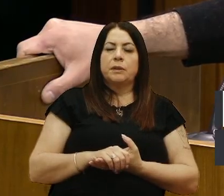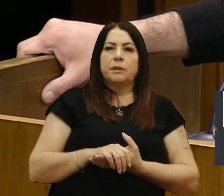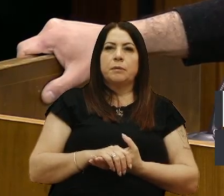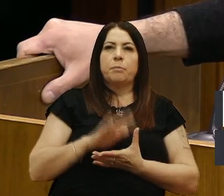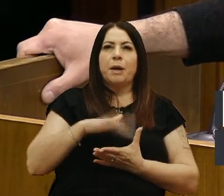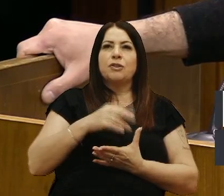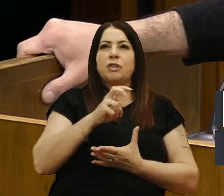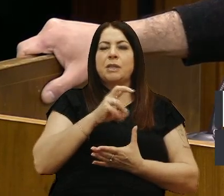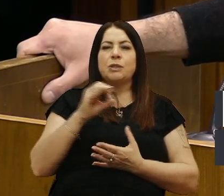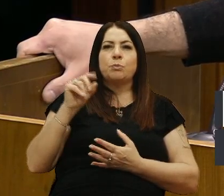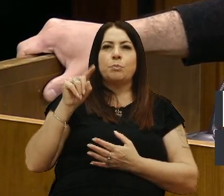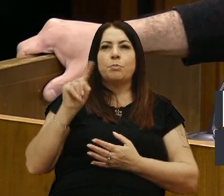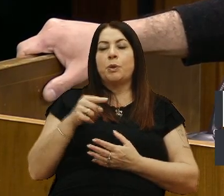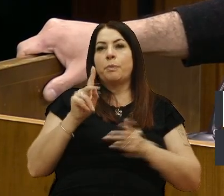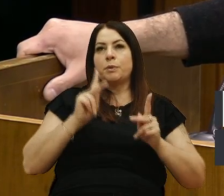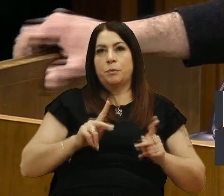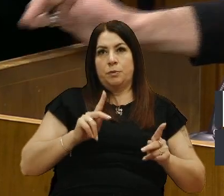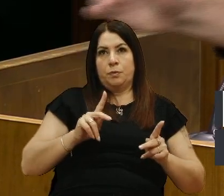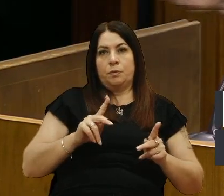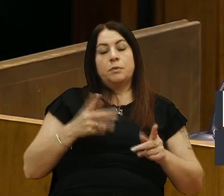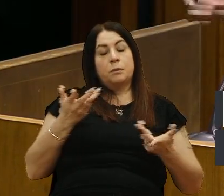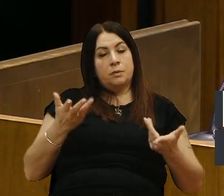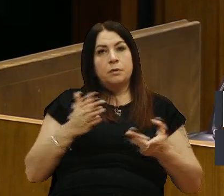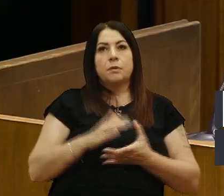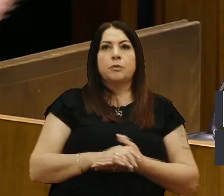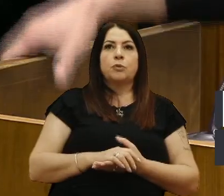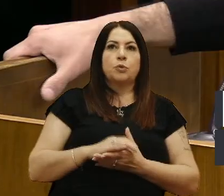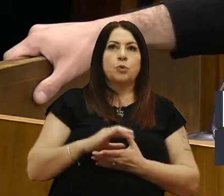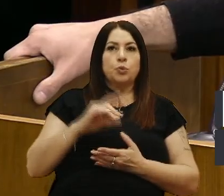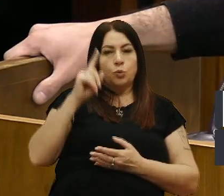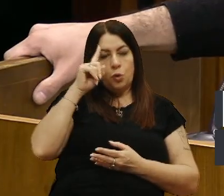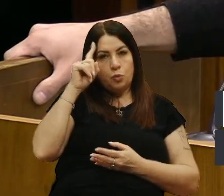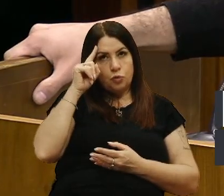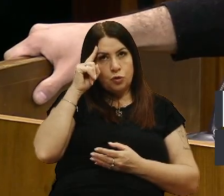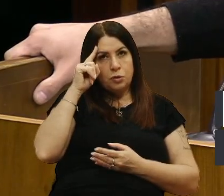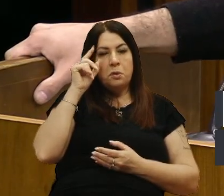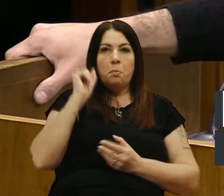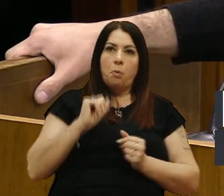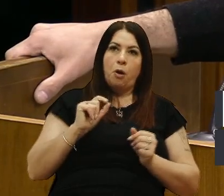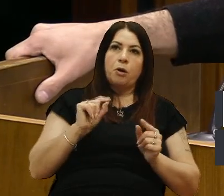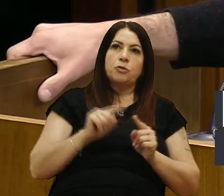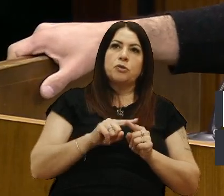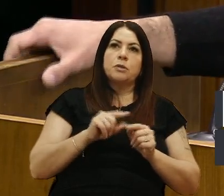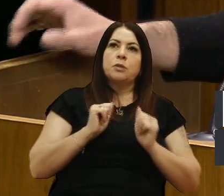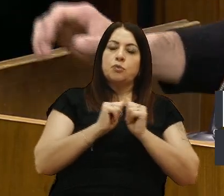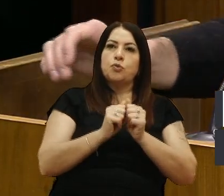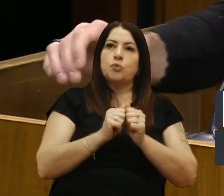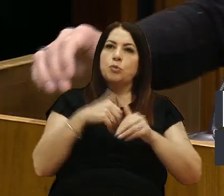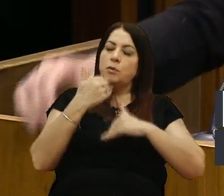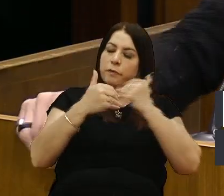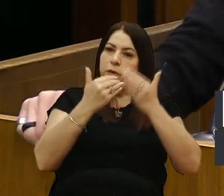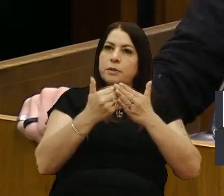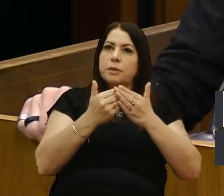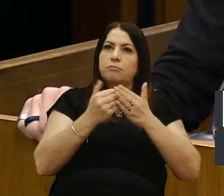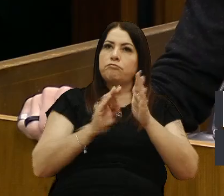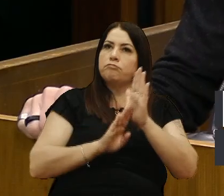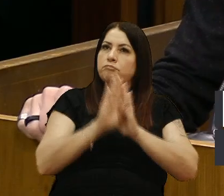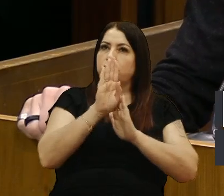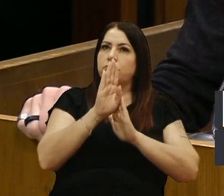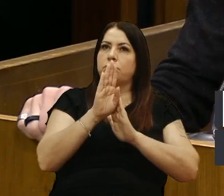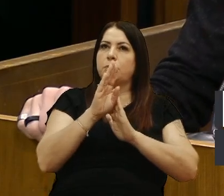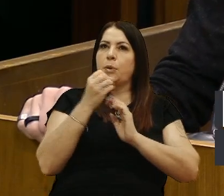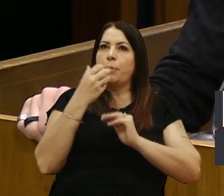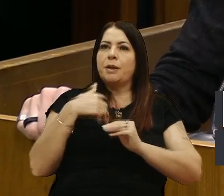meio milhão de habitantes, mas todos os dias também a gente pode estar numa evolução crescente para